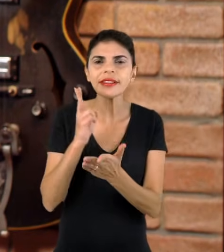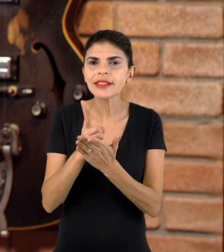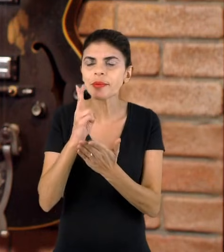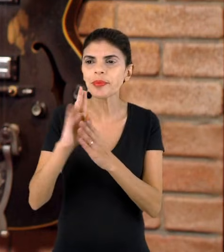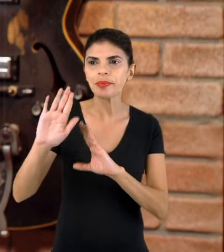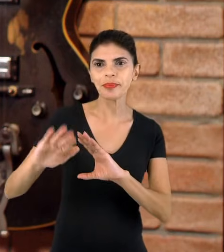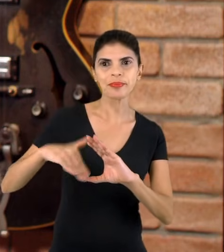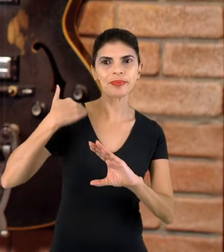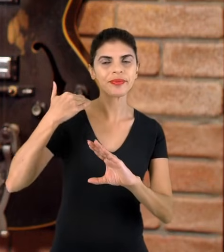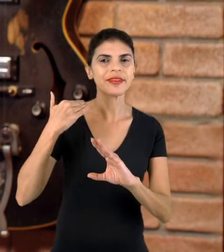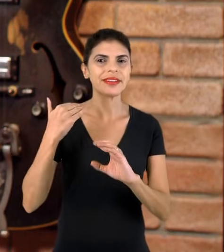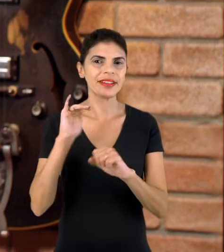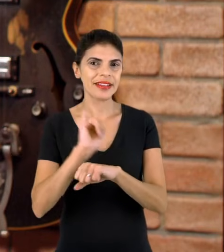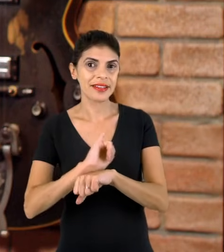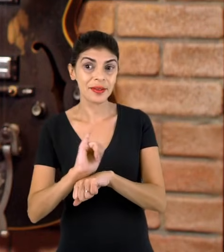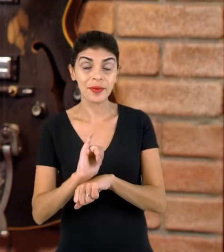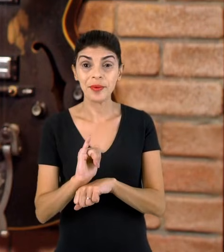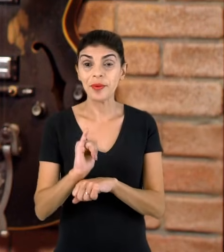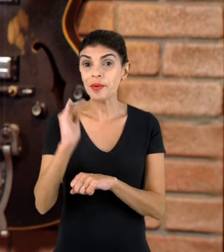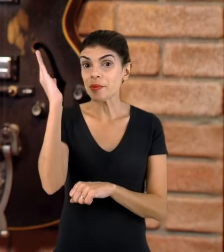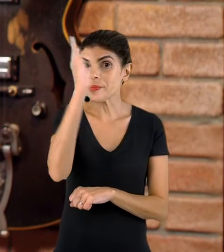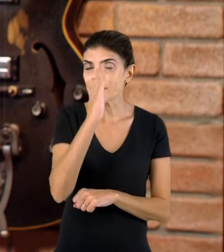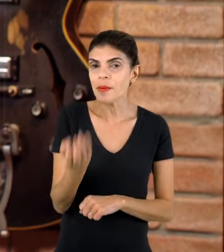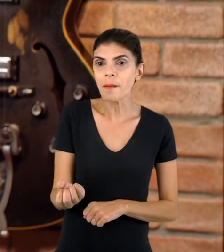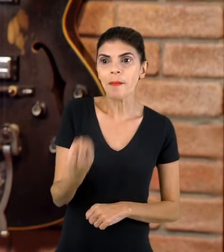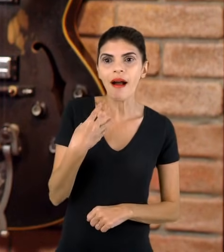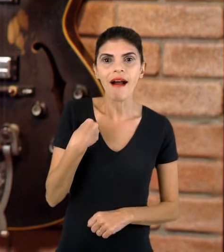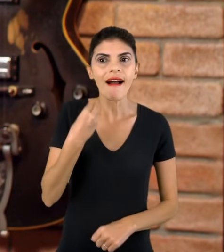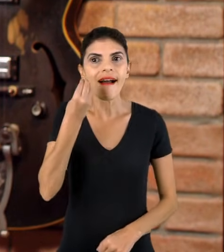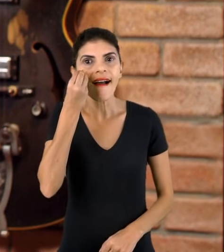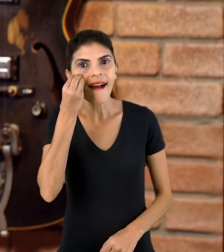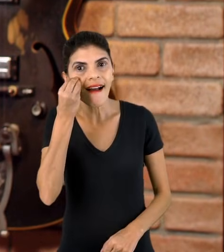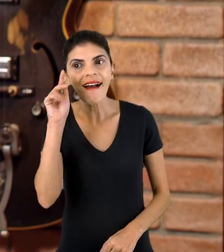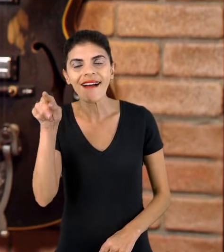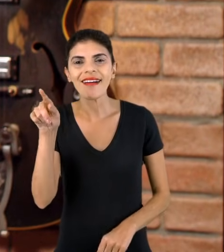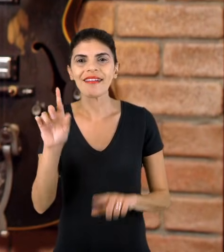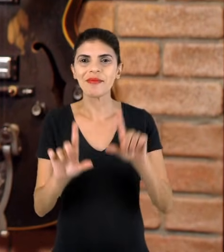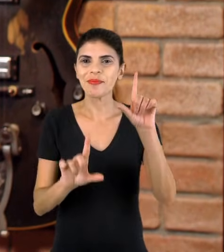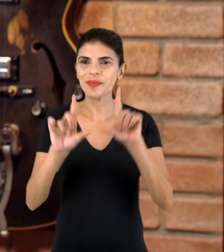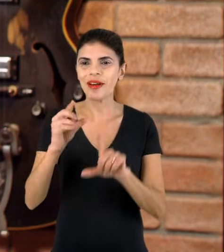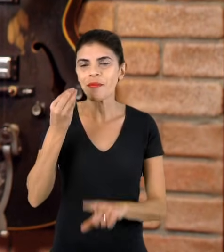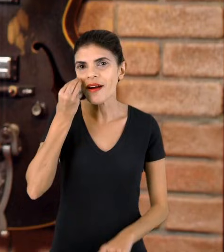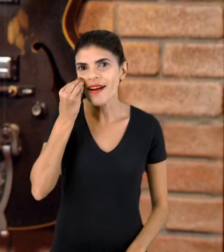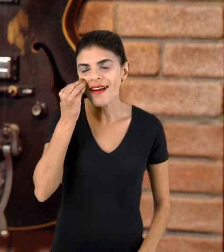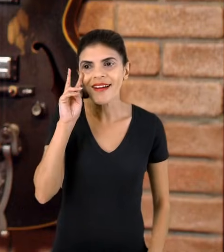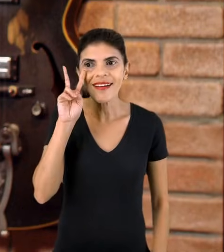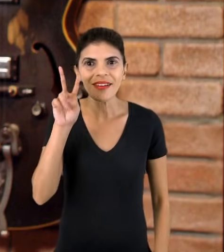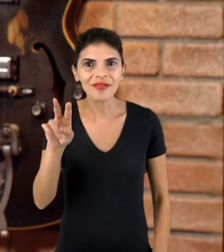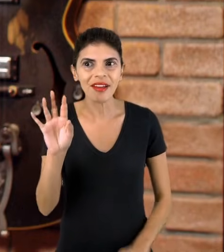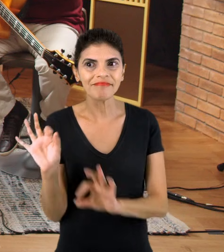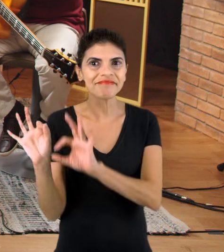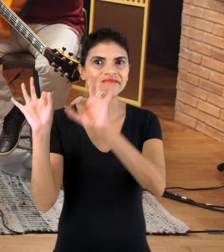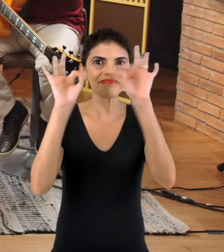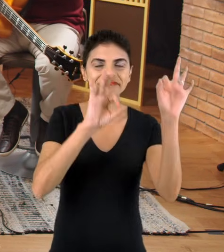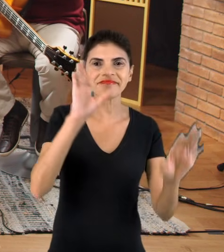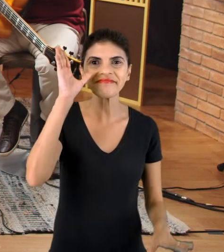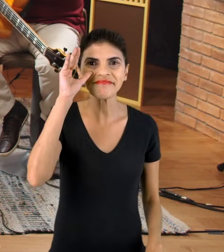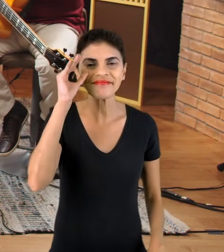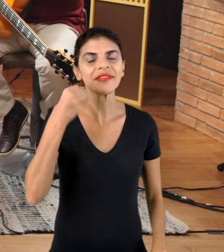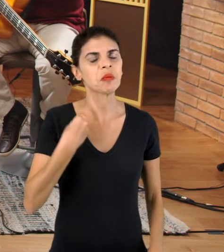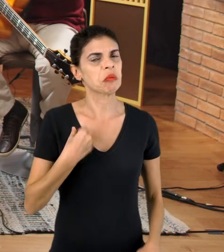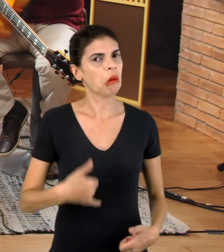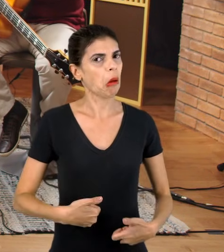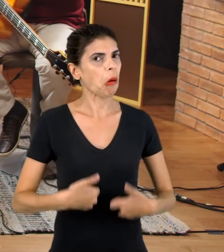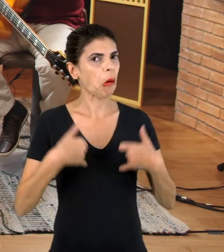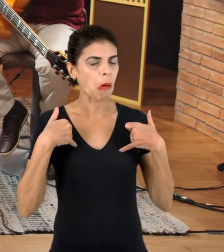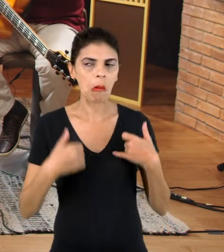recebo alguém do Brasil me manda alguma coisa, eu vou ver se participou do teu programa. Olha que incrível. Que legal. Falei, isso, pô, velho.